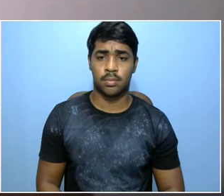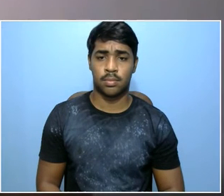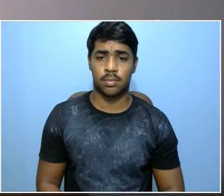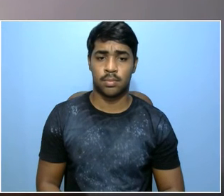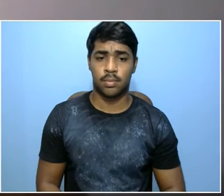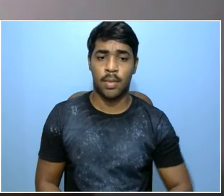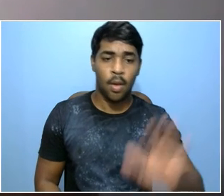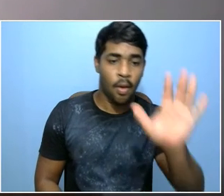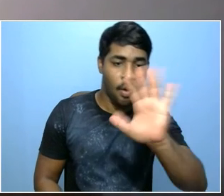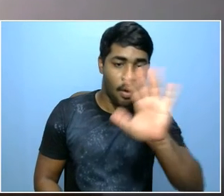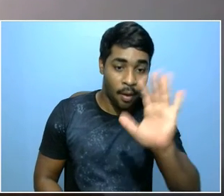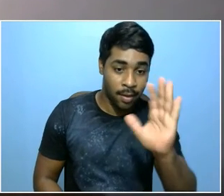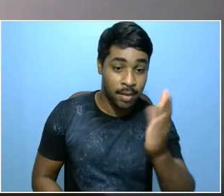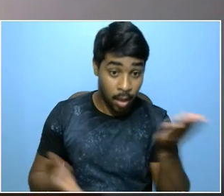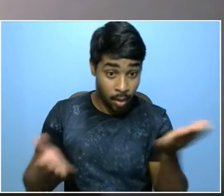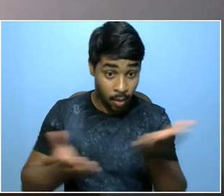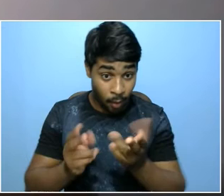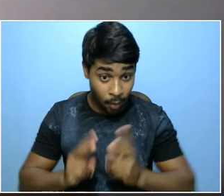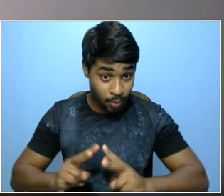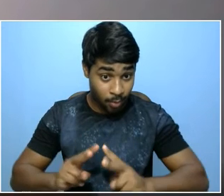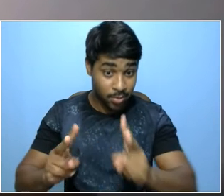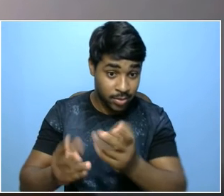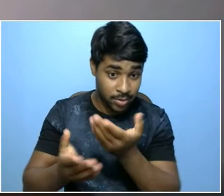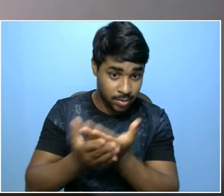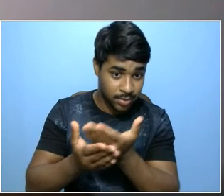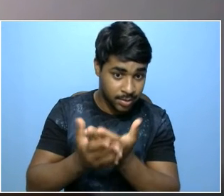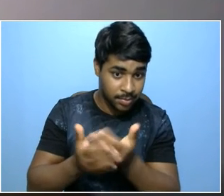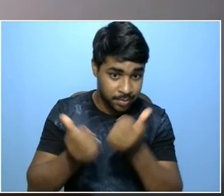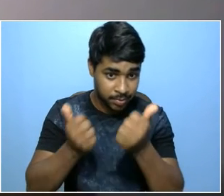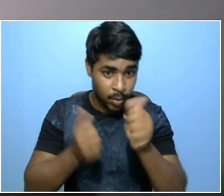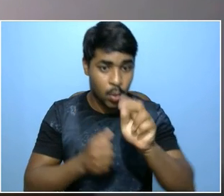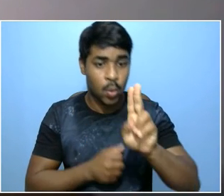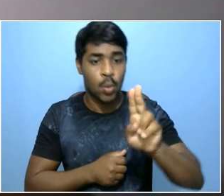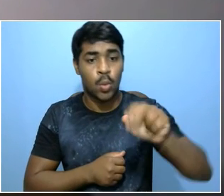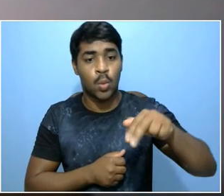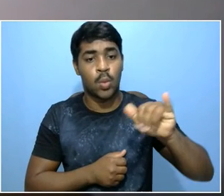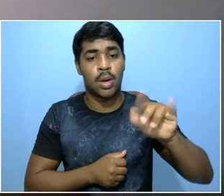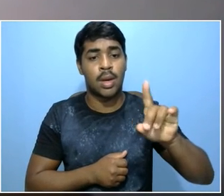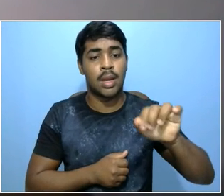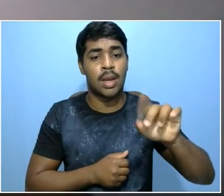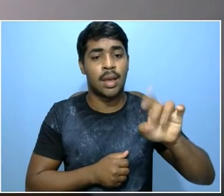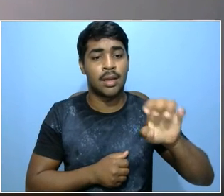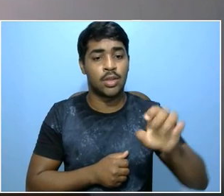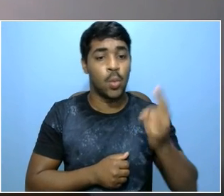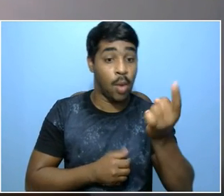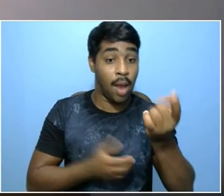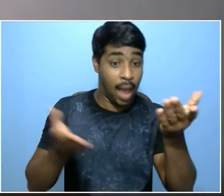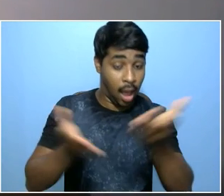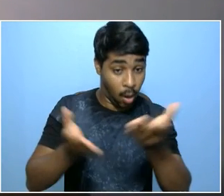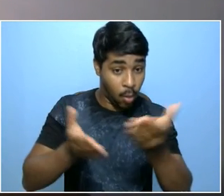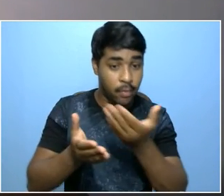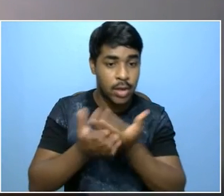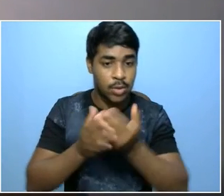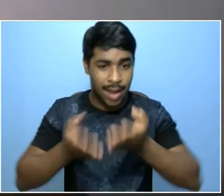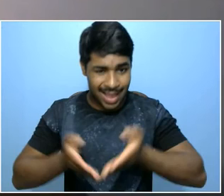Oi, gente, vamos dar continuidade ao nosso conteúdo da nossa primeira unidade e nós vamos falar agora sobre reprodução. Vamos